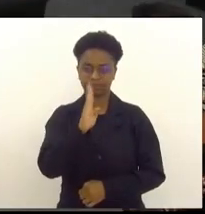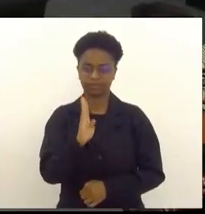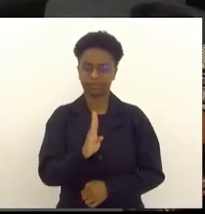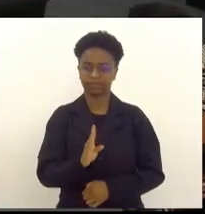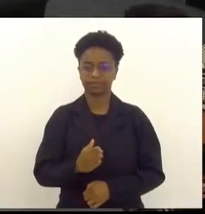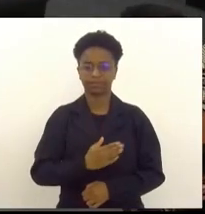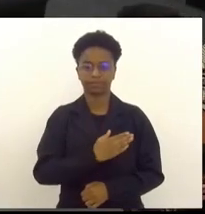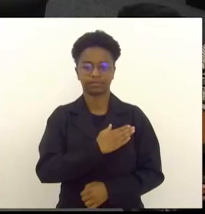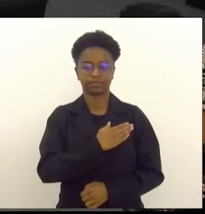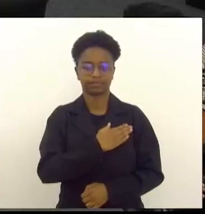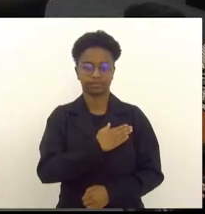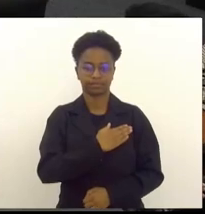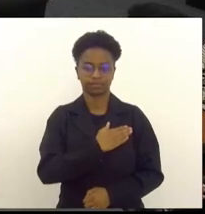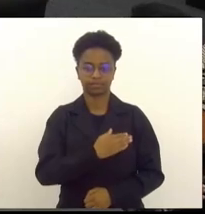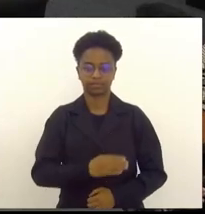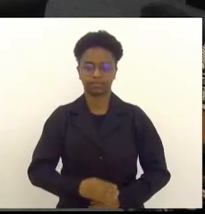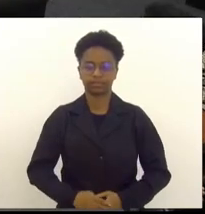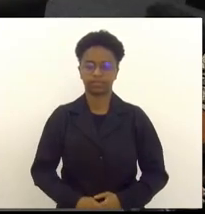Brasil.